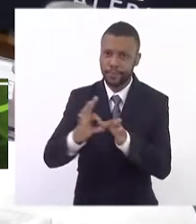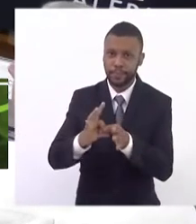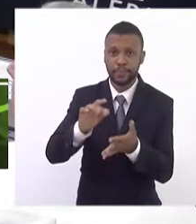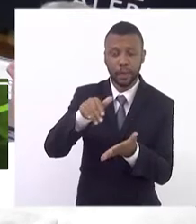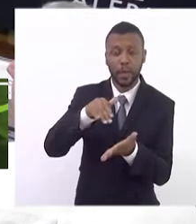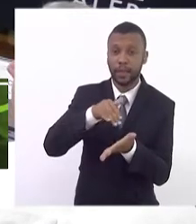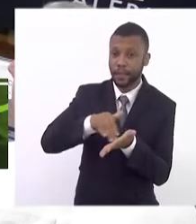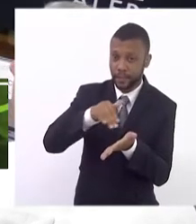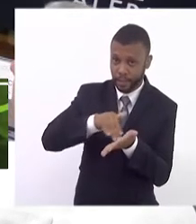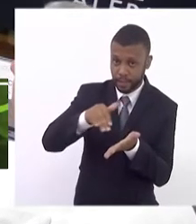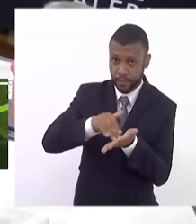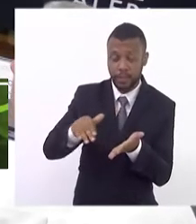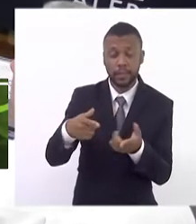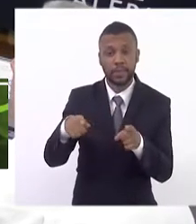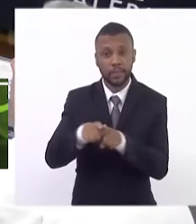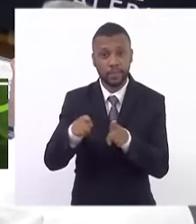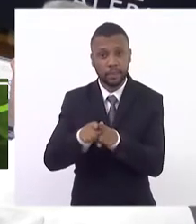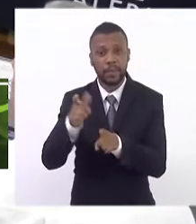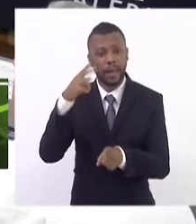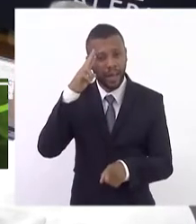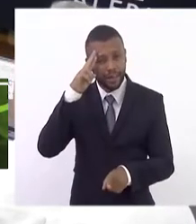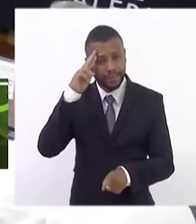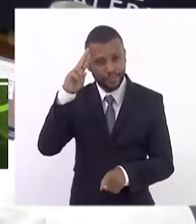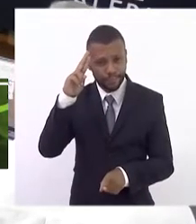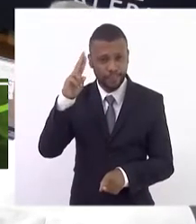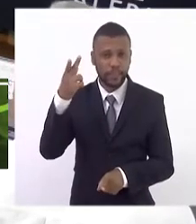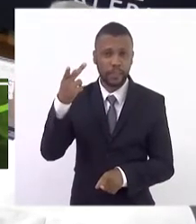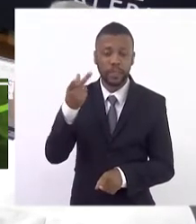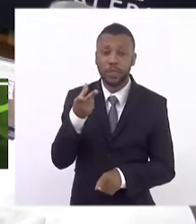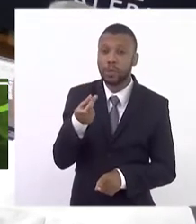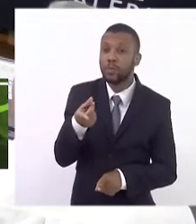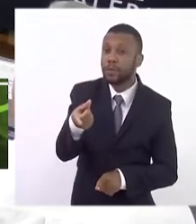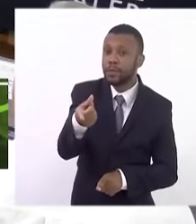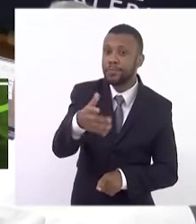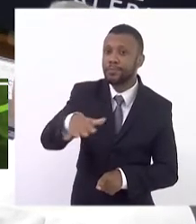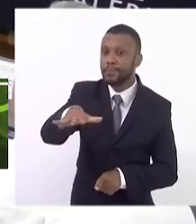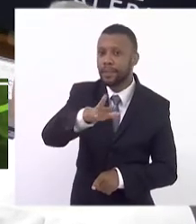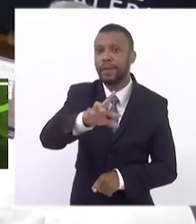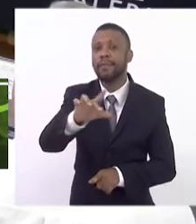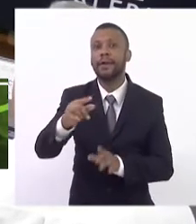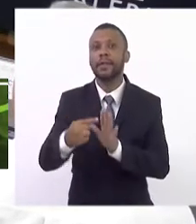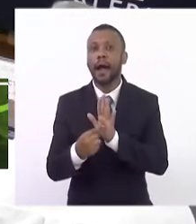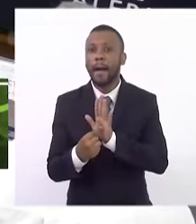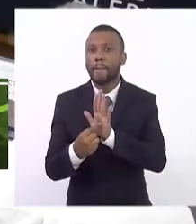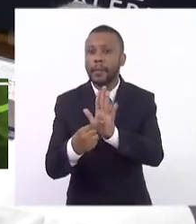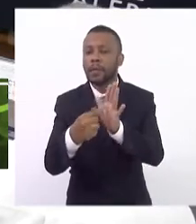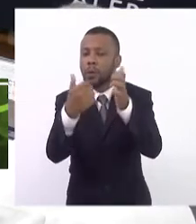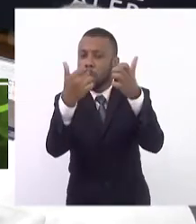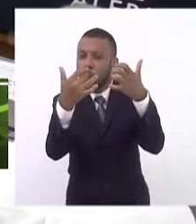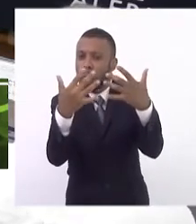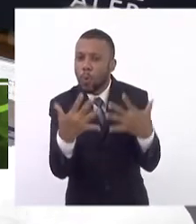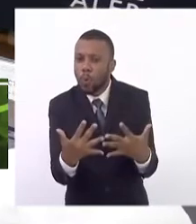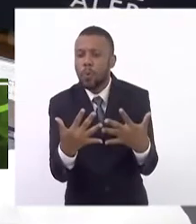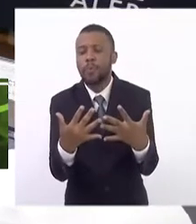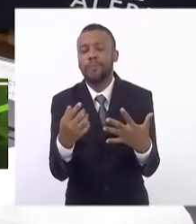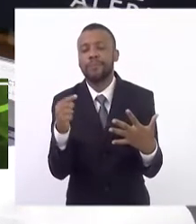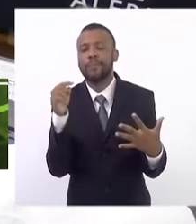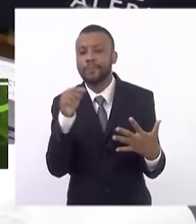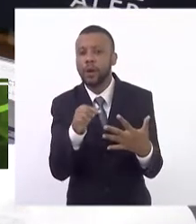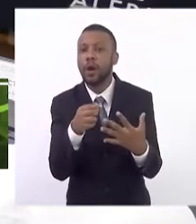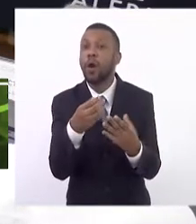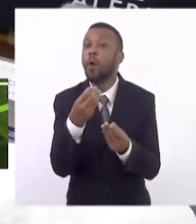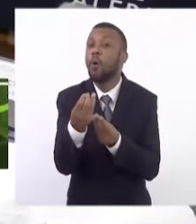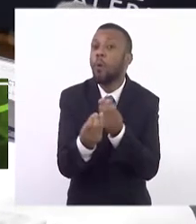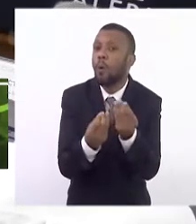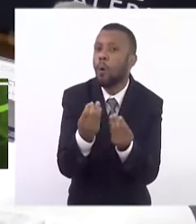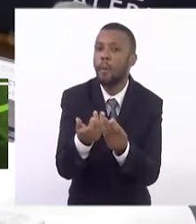a Tita, que é a superintendente de Sustentabilidade, vai estar apresentando, expondo aqui o